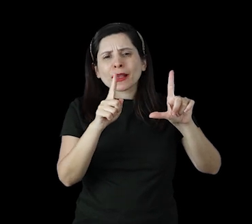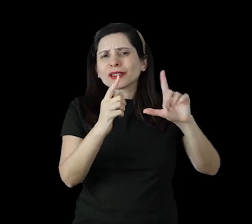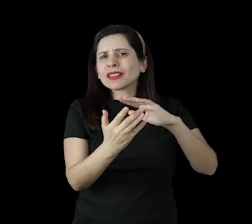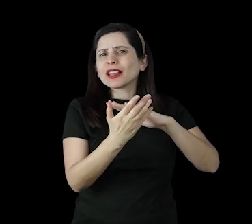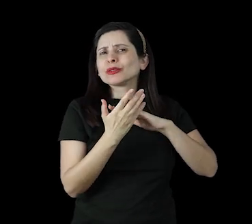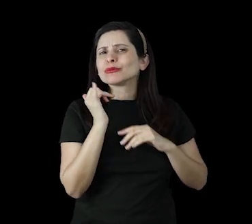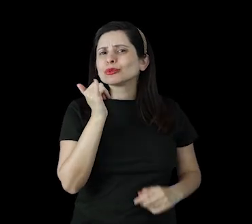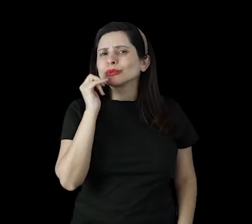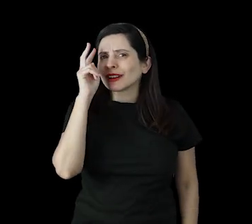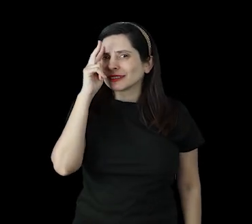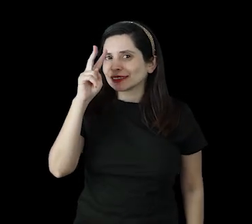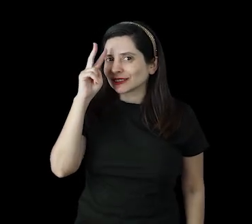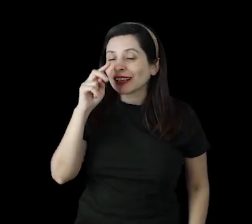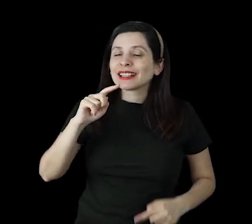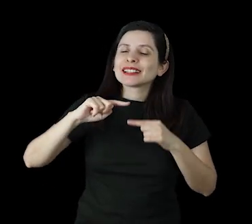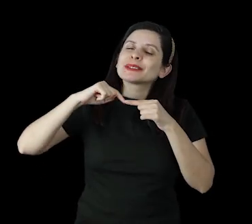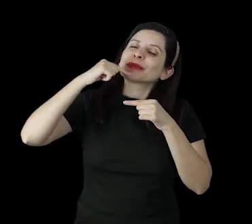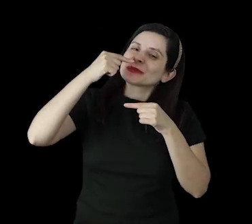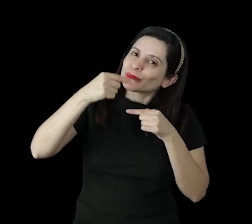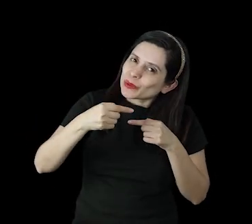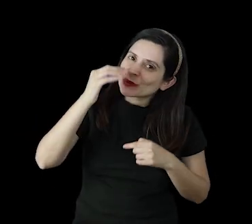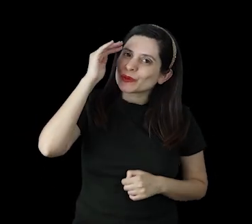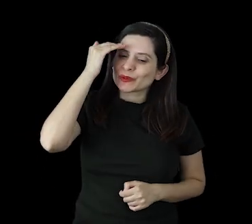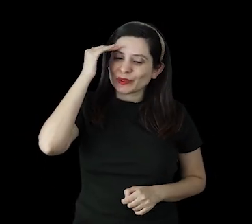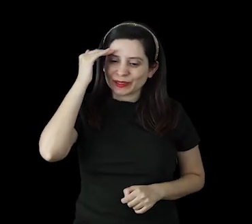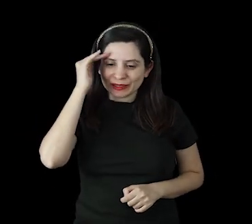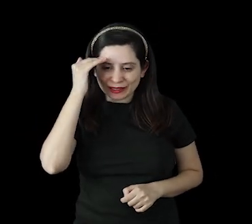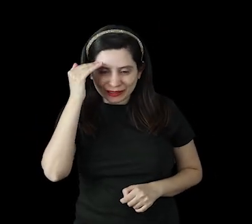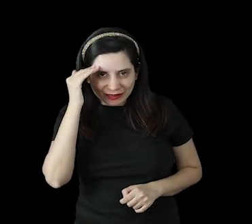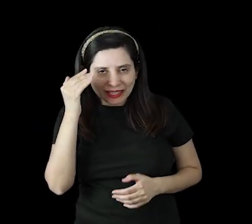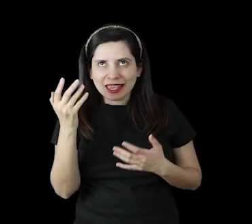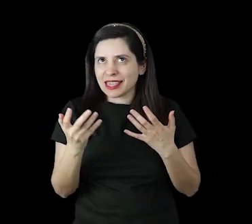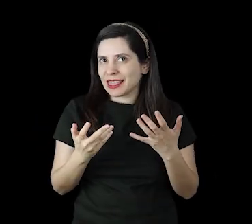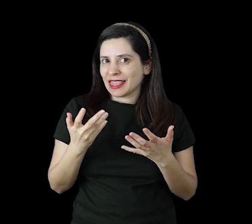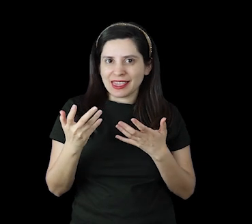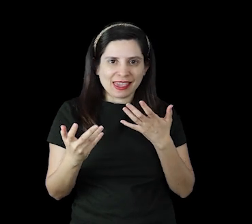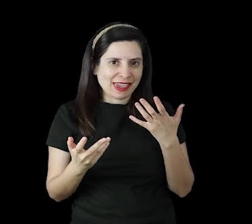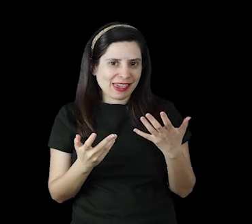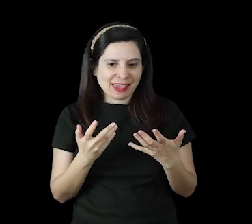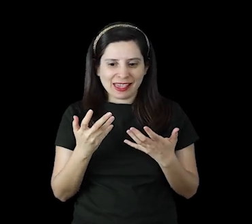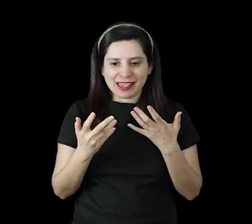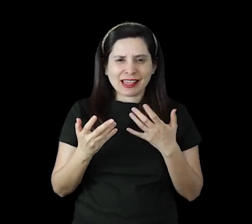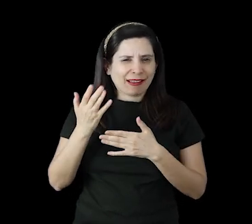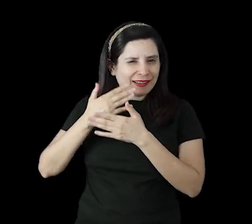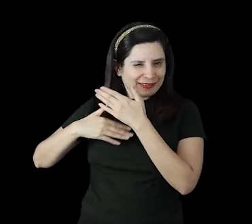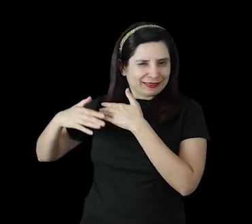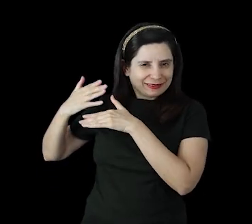história, né? E aí eu fui entendendo, né? Aquilo que eu falei que nos primeiros anos